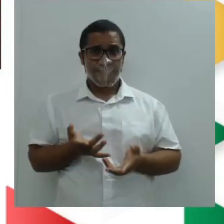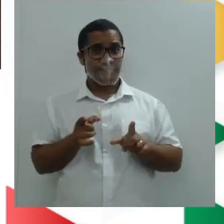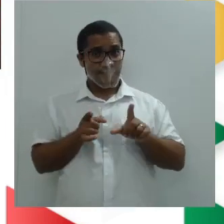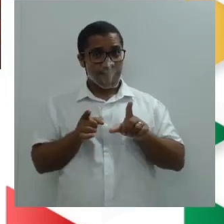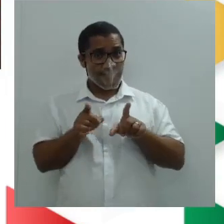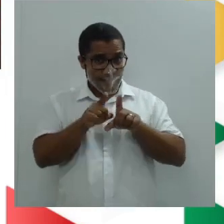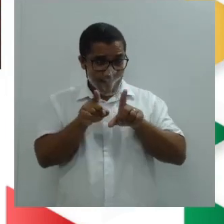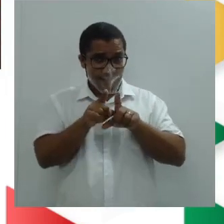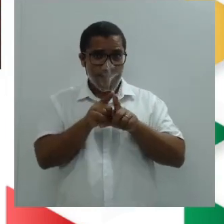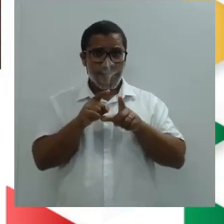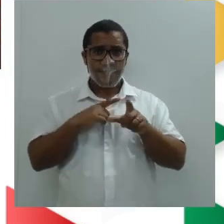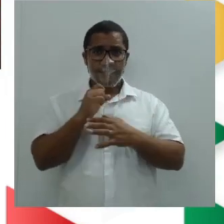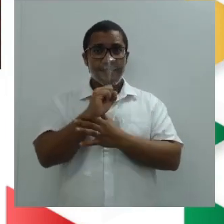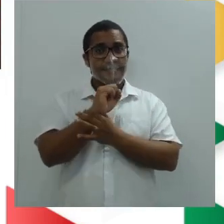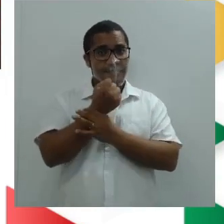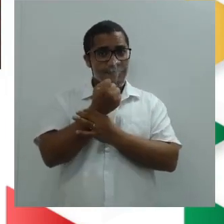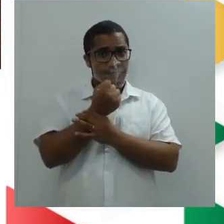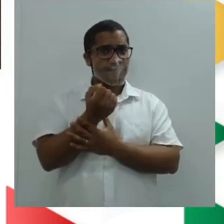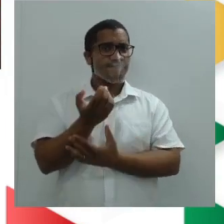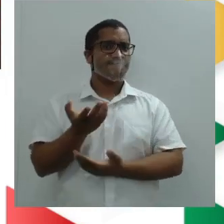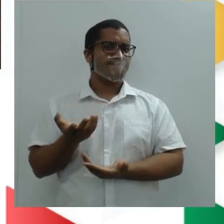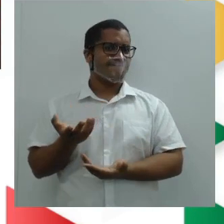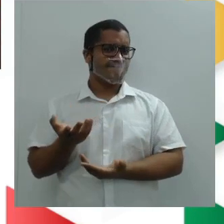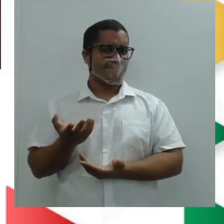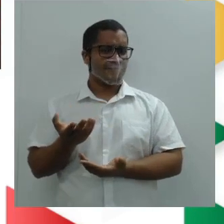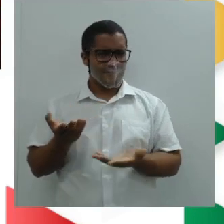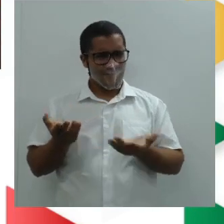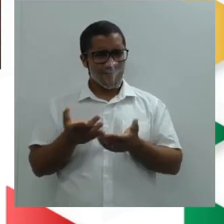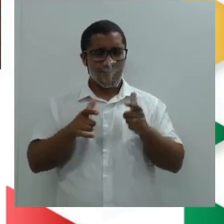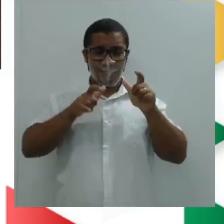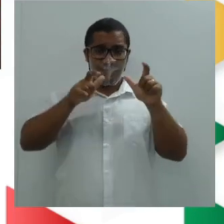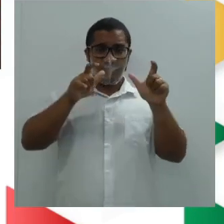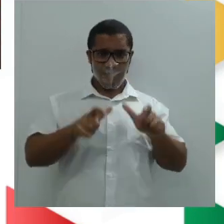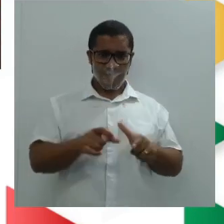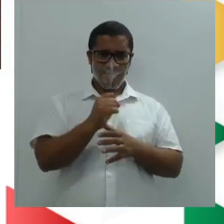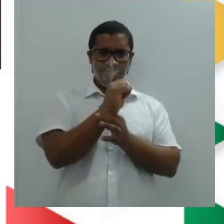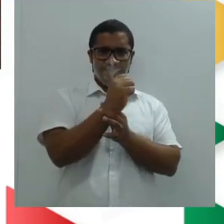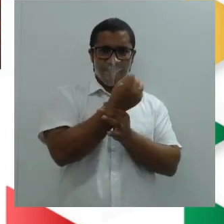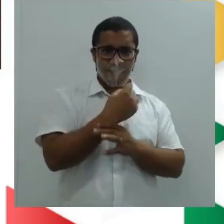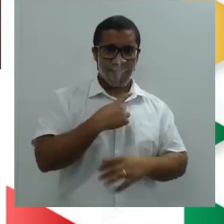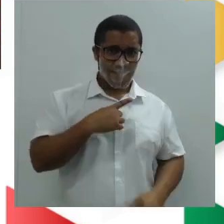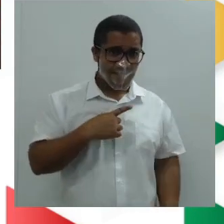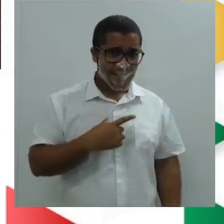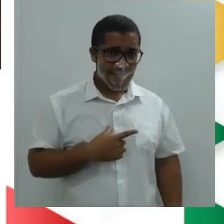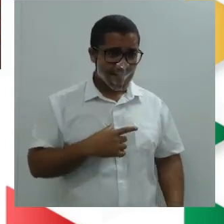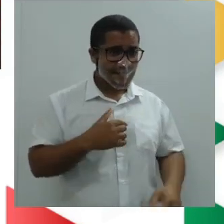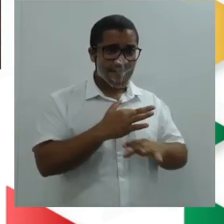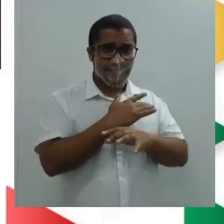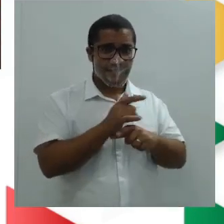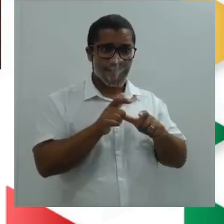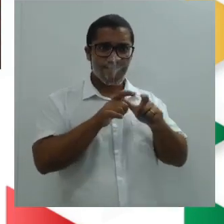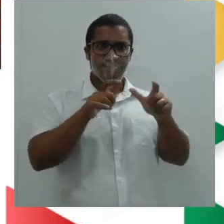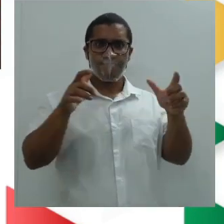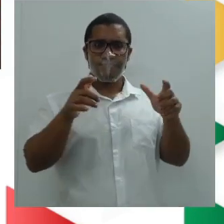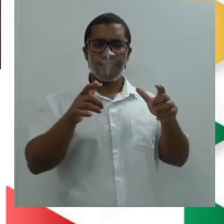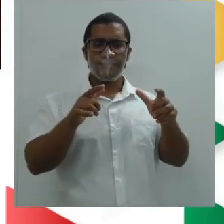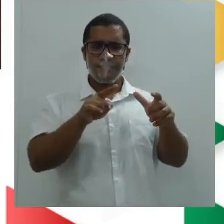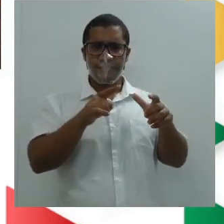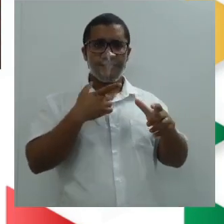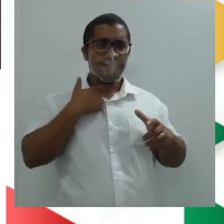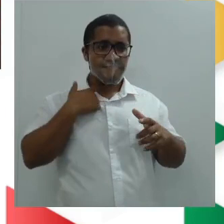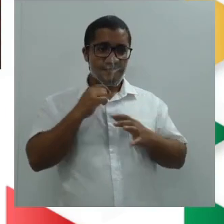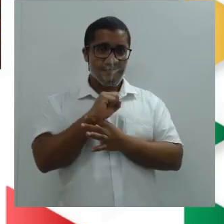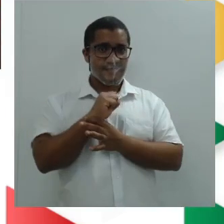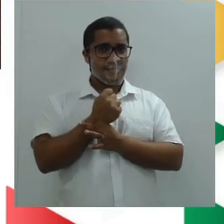sobretudo, a questão da segurança, né? Que hoje em dia, dificilmente, as pessoas nas grandes cidades querem ficar